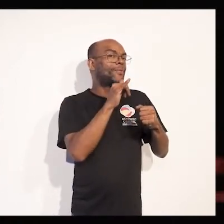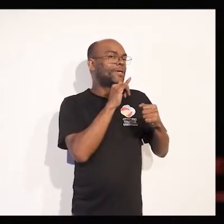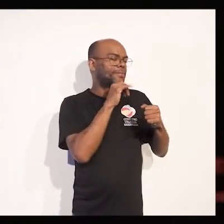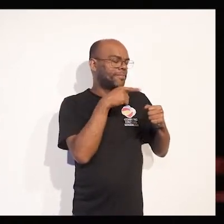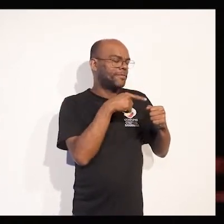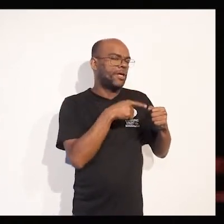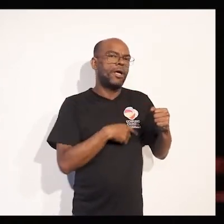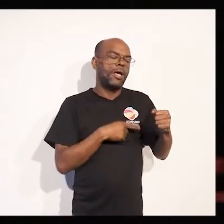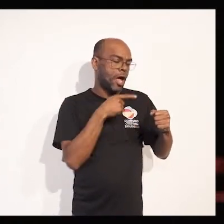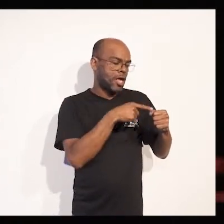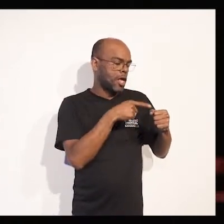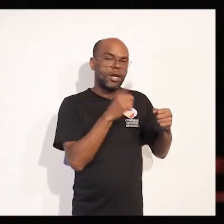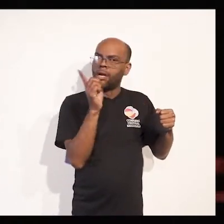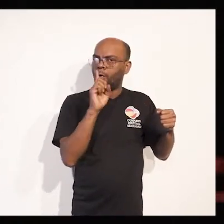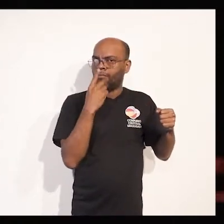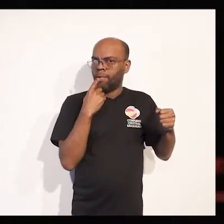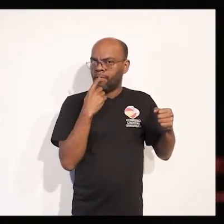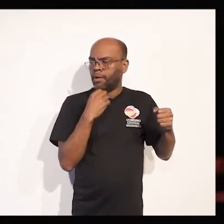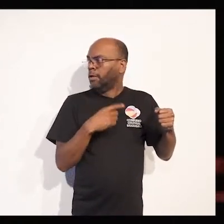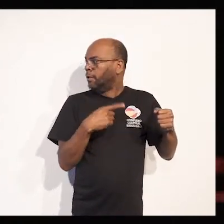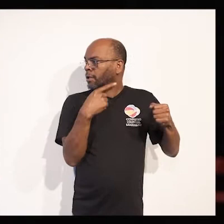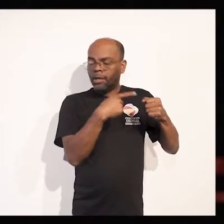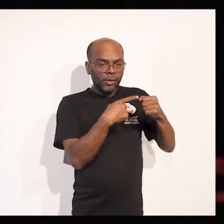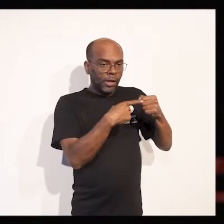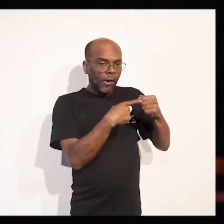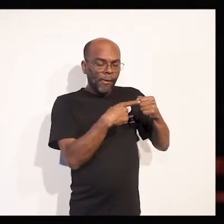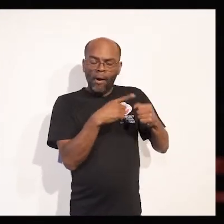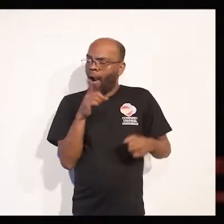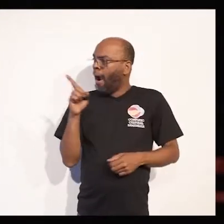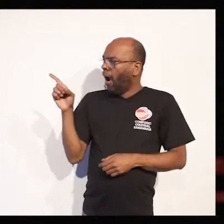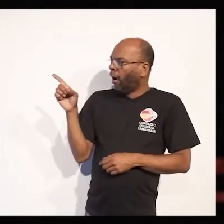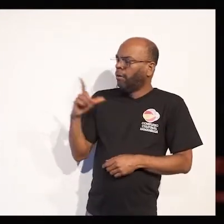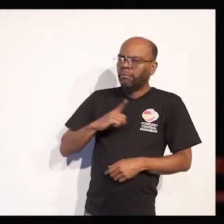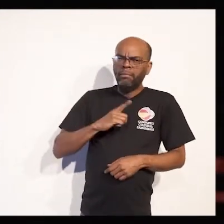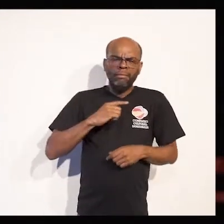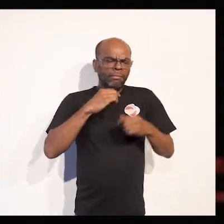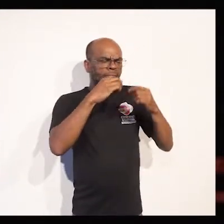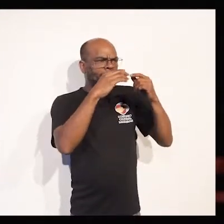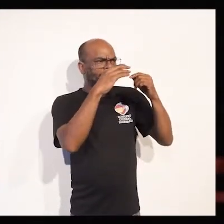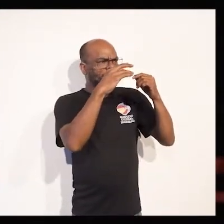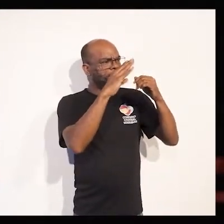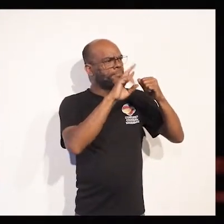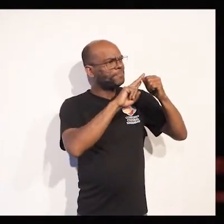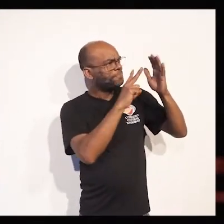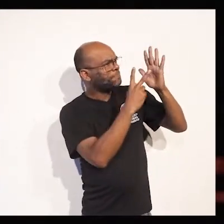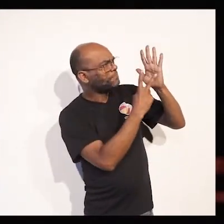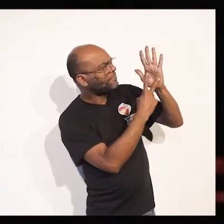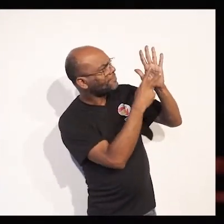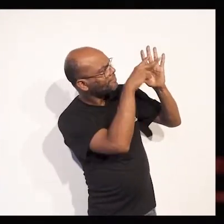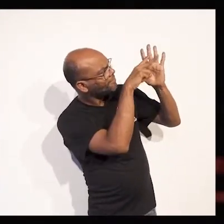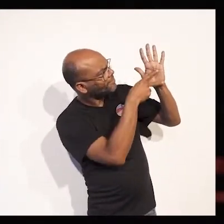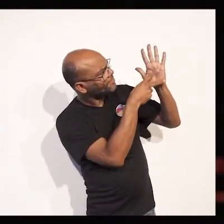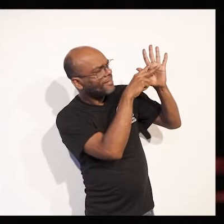esse objeto ele não é vermelho. Esse objeto ele tem a característica de refletir